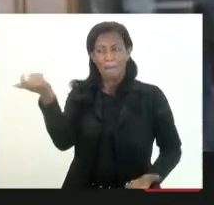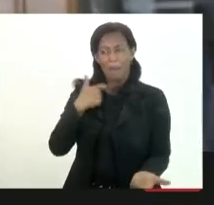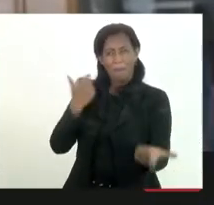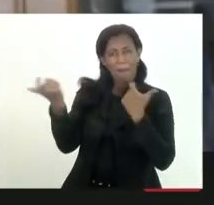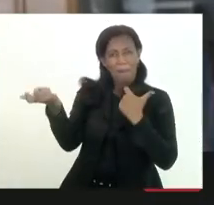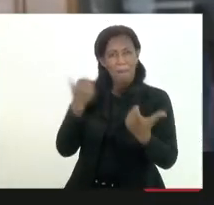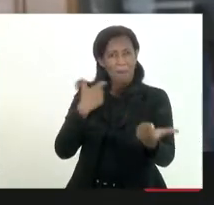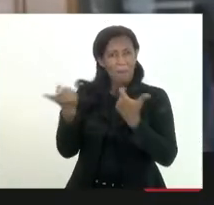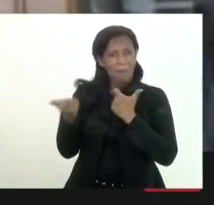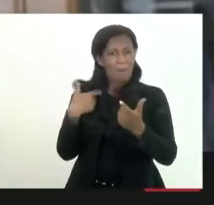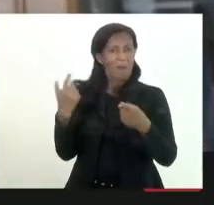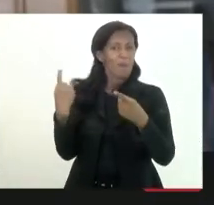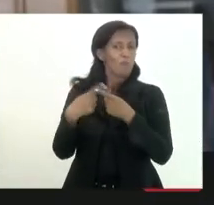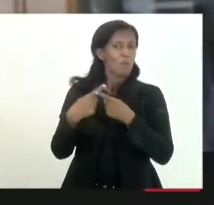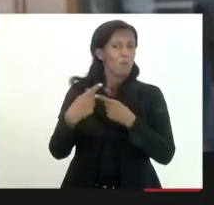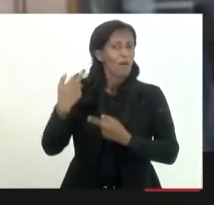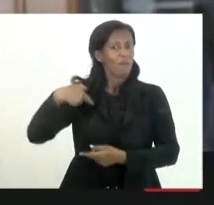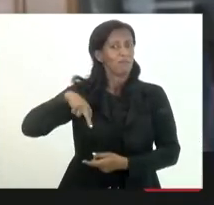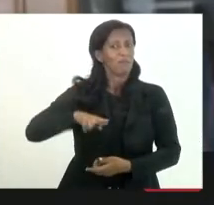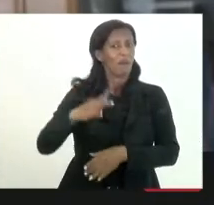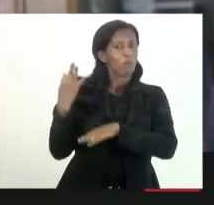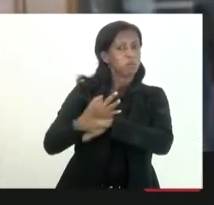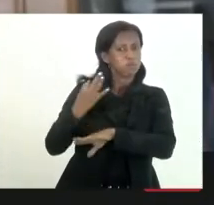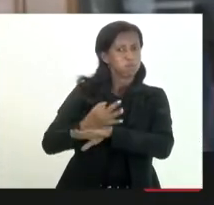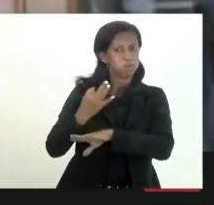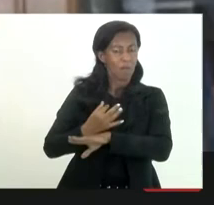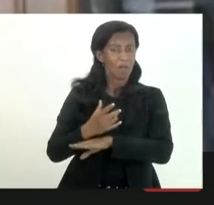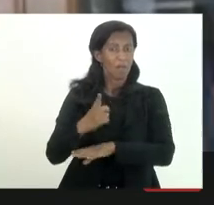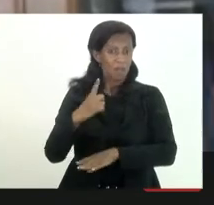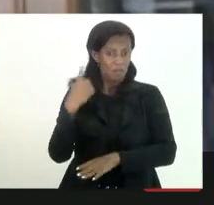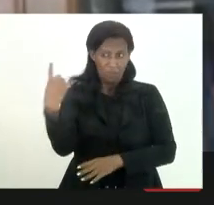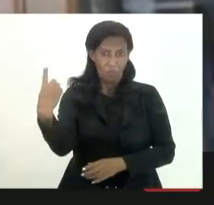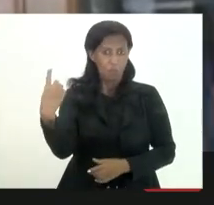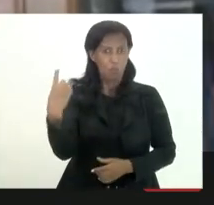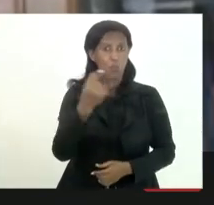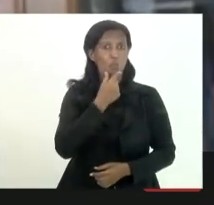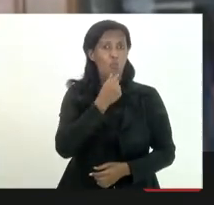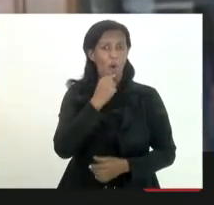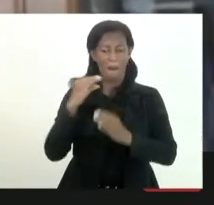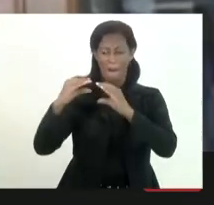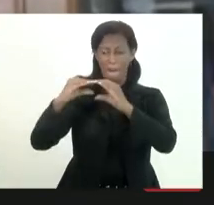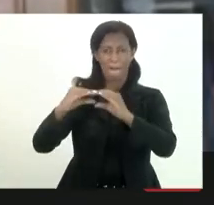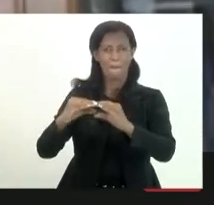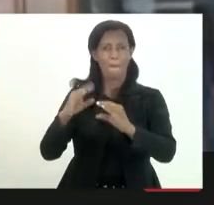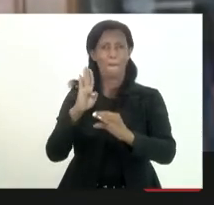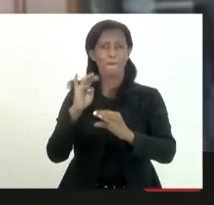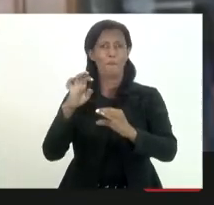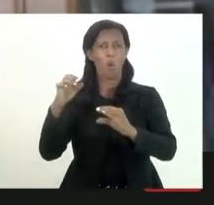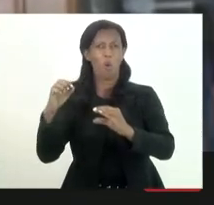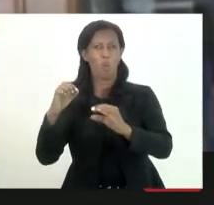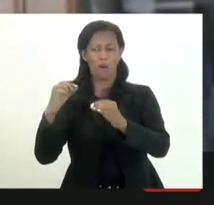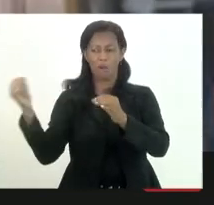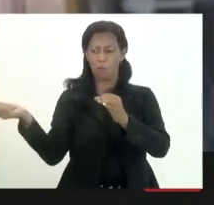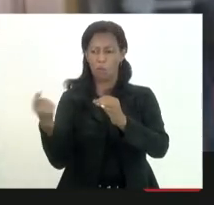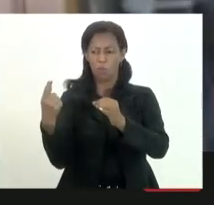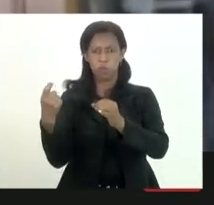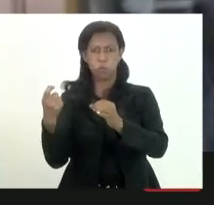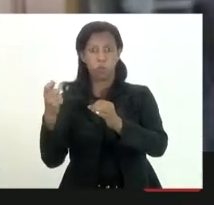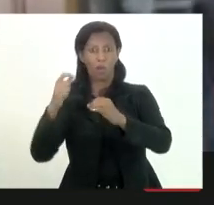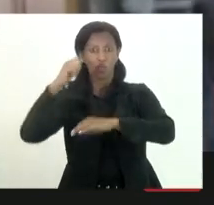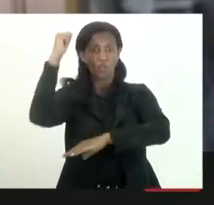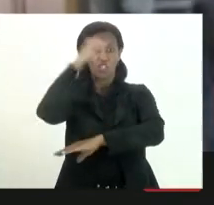religiosa. Uma certa ocasião, um cidadão pegou uma bomba, que eles chamam de cabeção de negro, e jogou pela